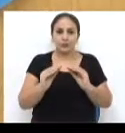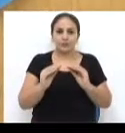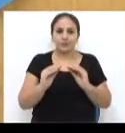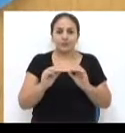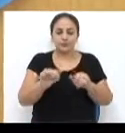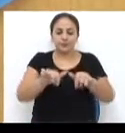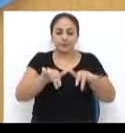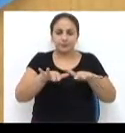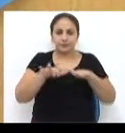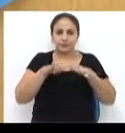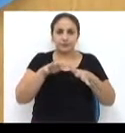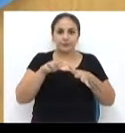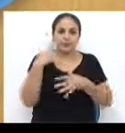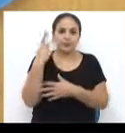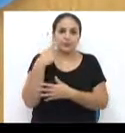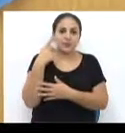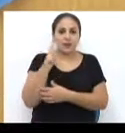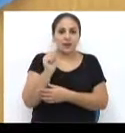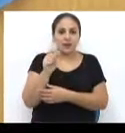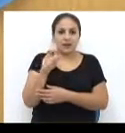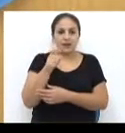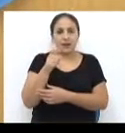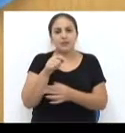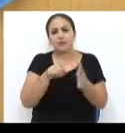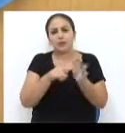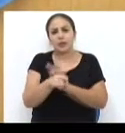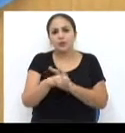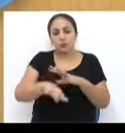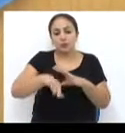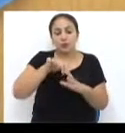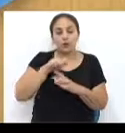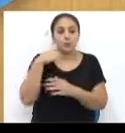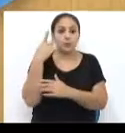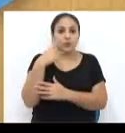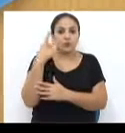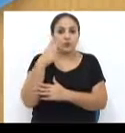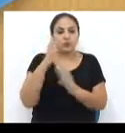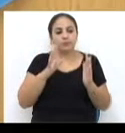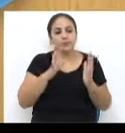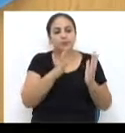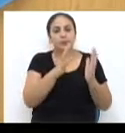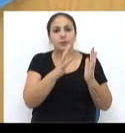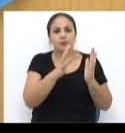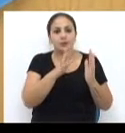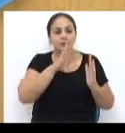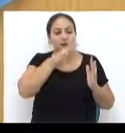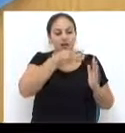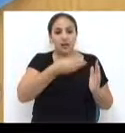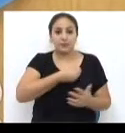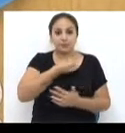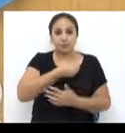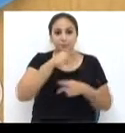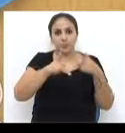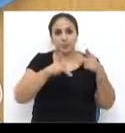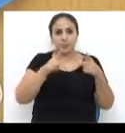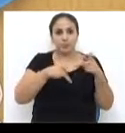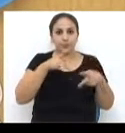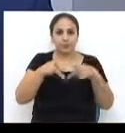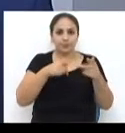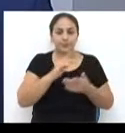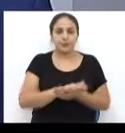Boa noite. Em grande expediente, o vereador Alex Necker questiona decisões políticas que impactam diretamente na vida da